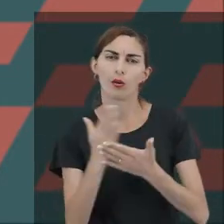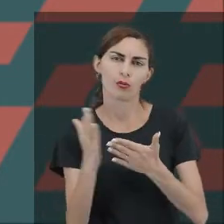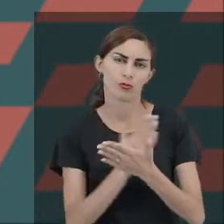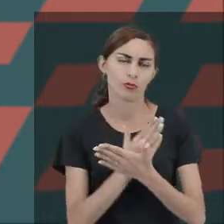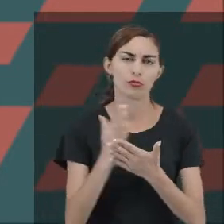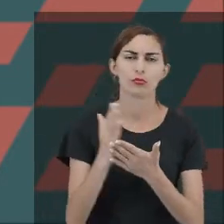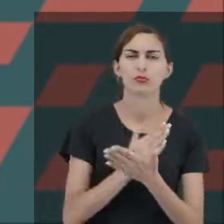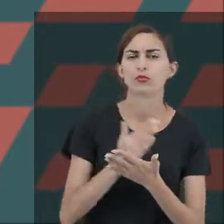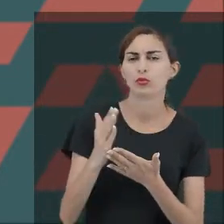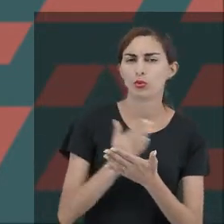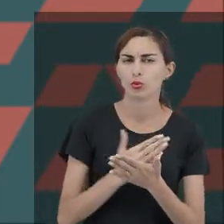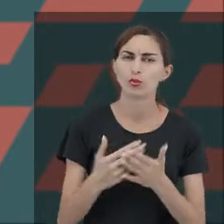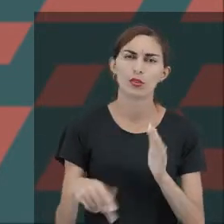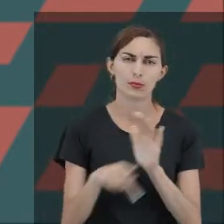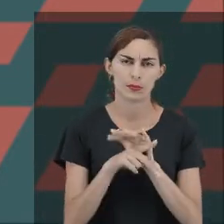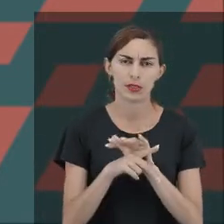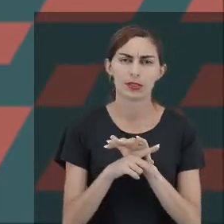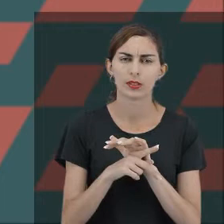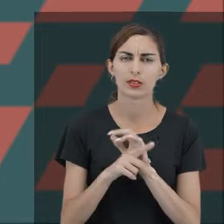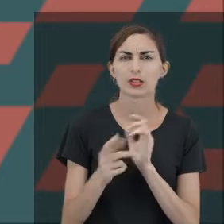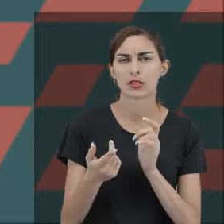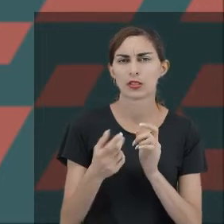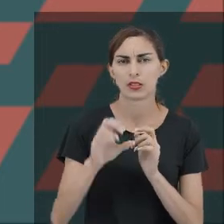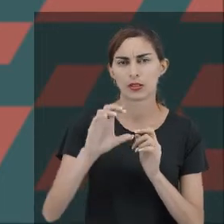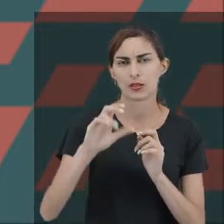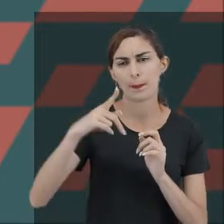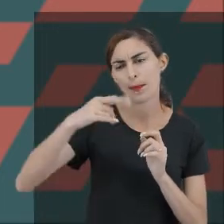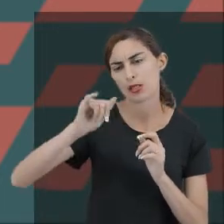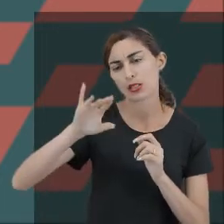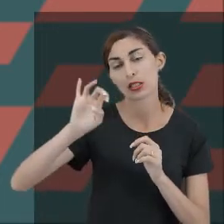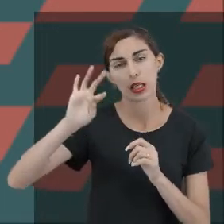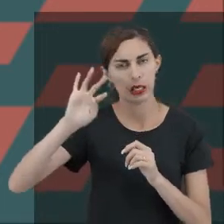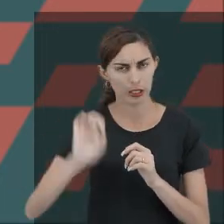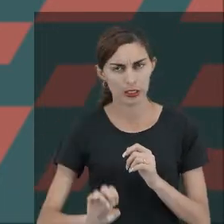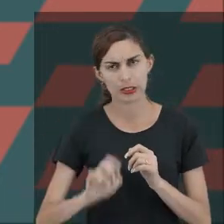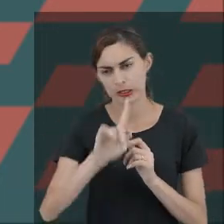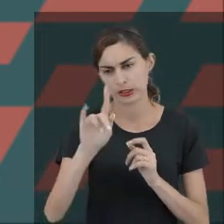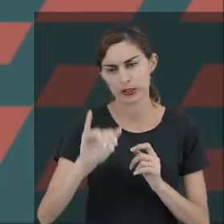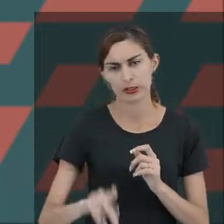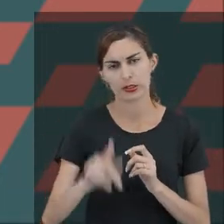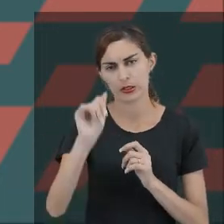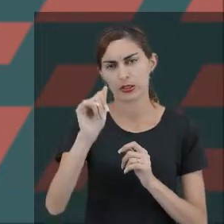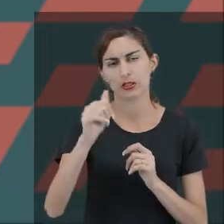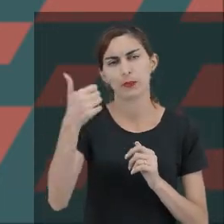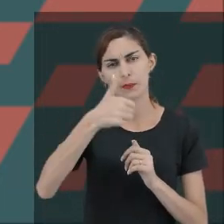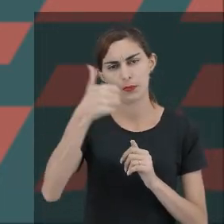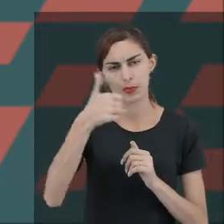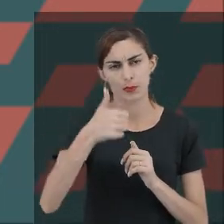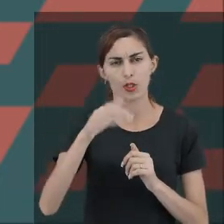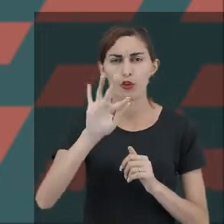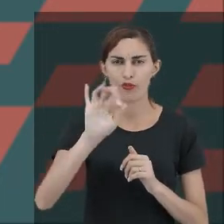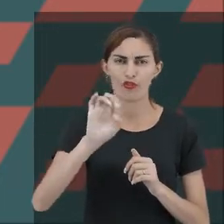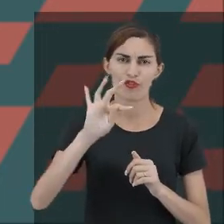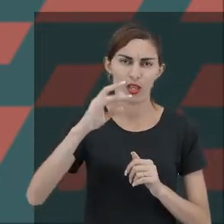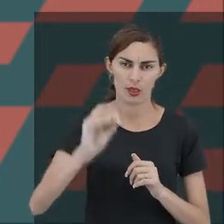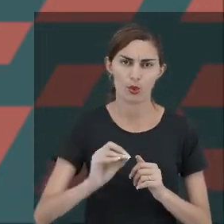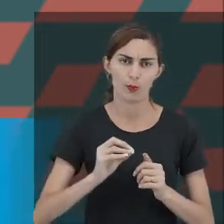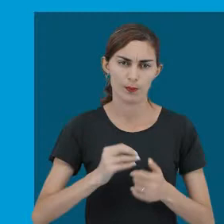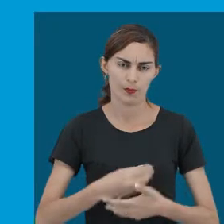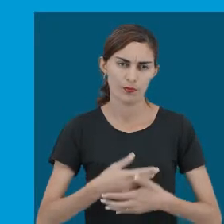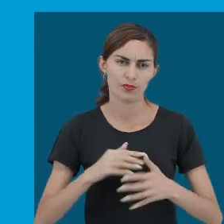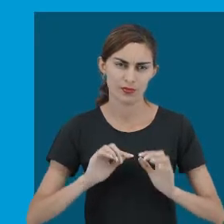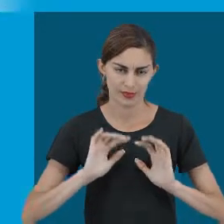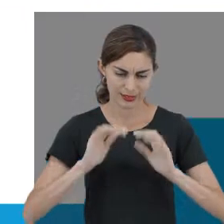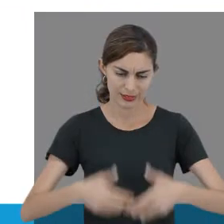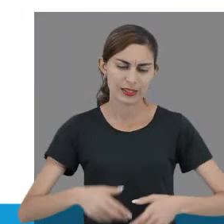ele elenca algumas categorias de pacientes da síndrome congênita do Zika. A primeira